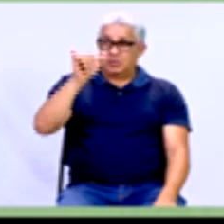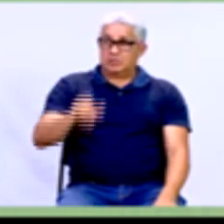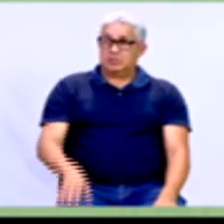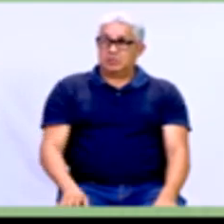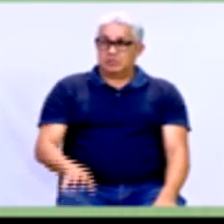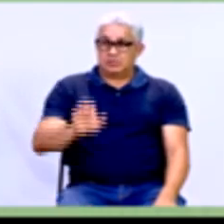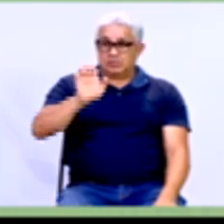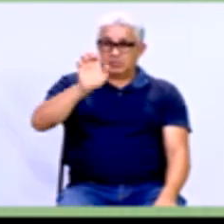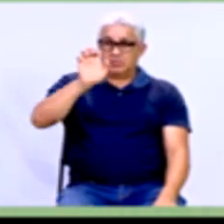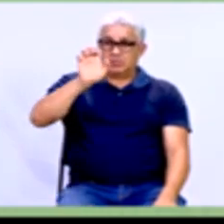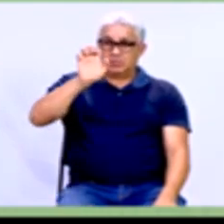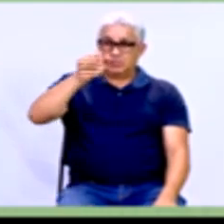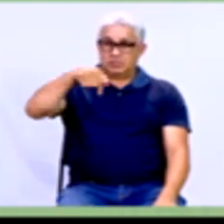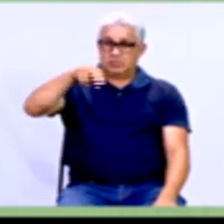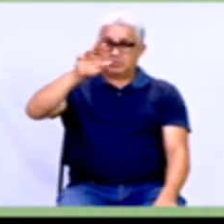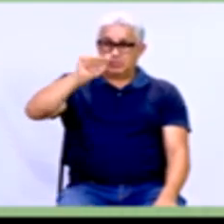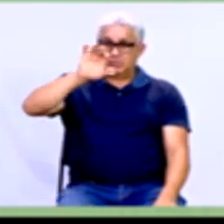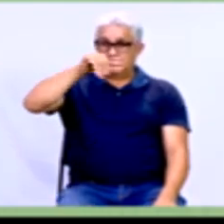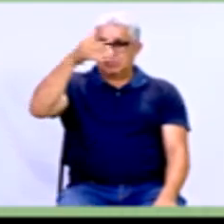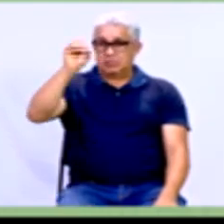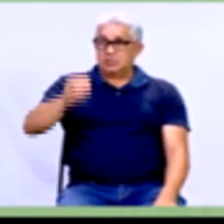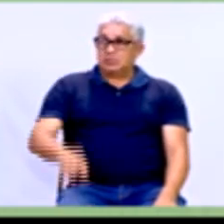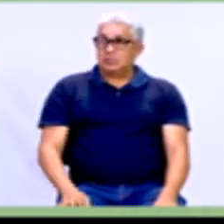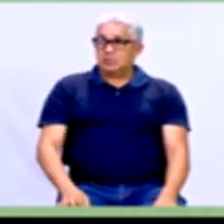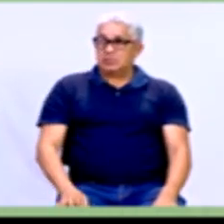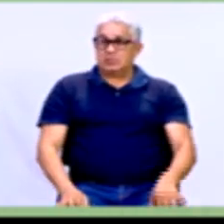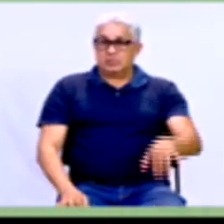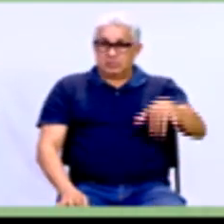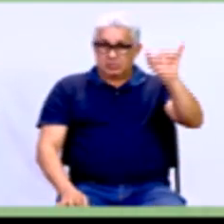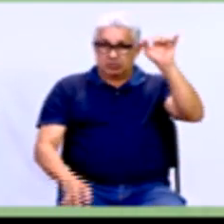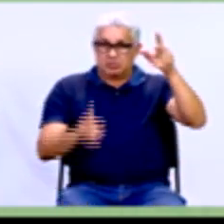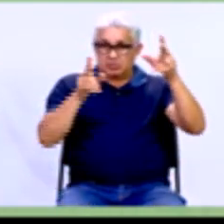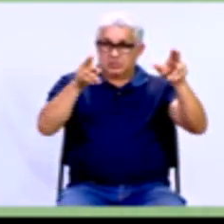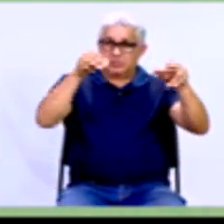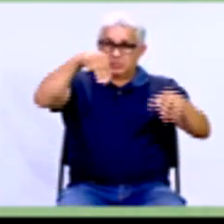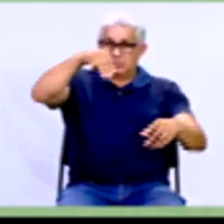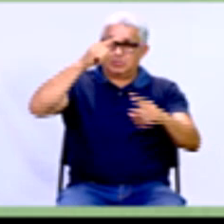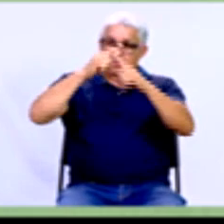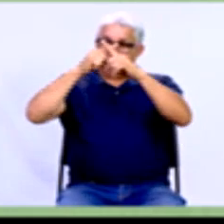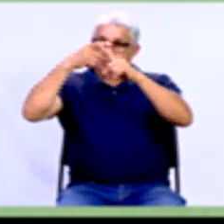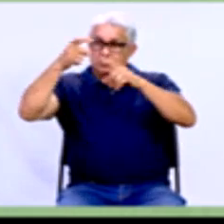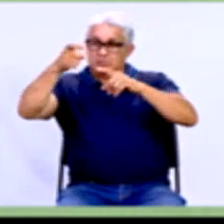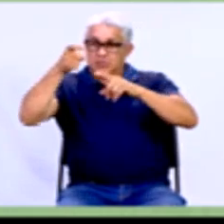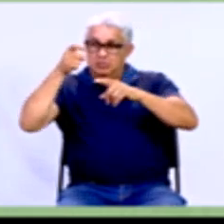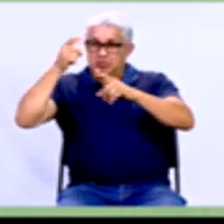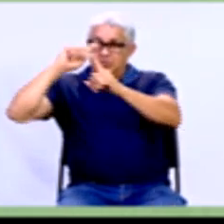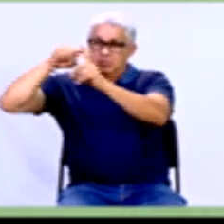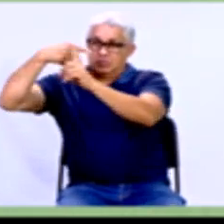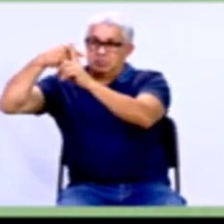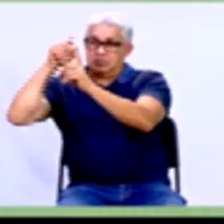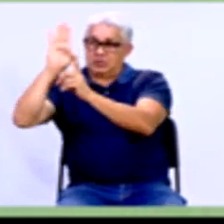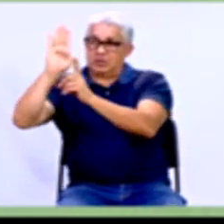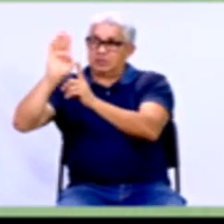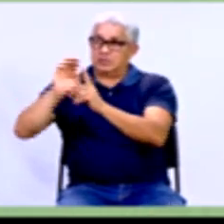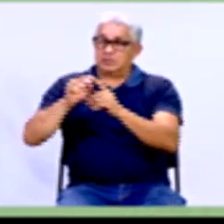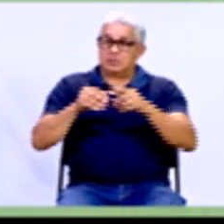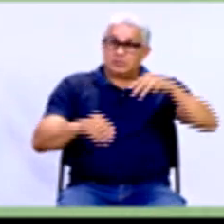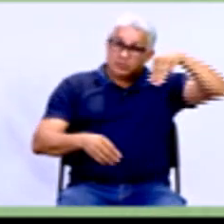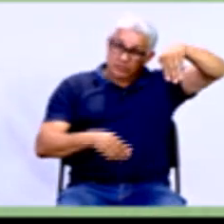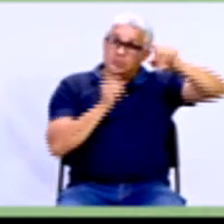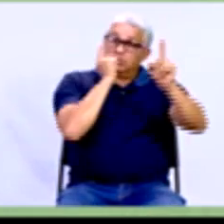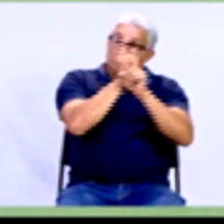é essa, y é igual a m vezes x mais b, y vai ser igual, o m a gente encontrou,